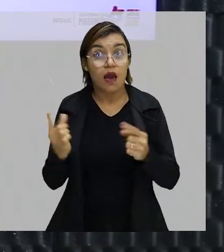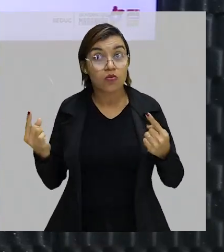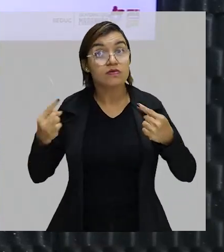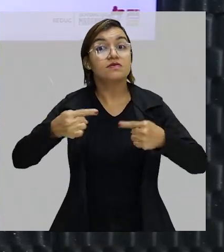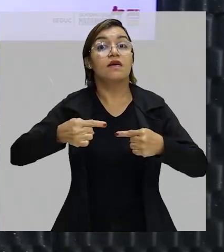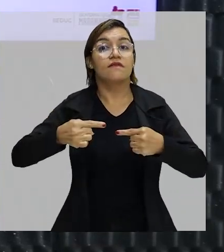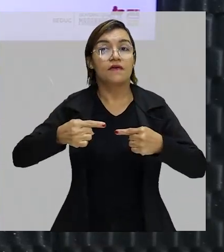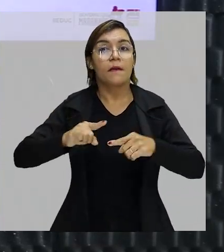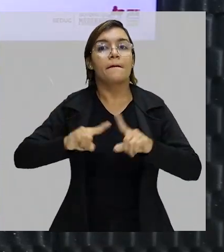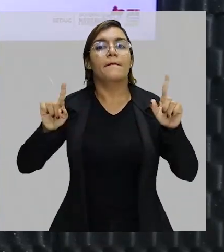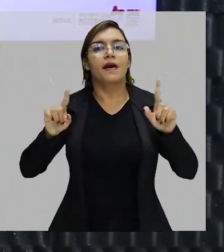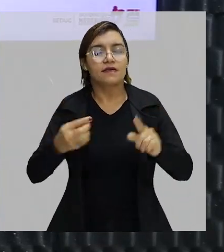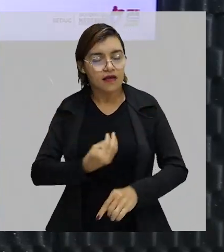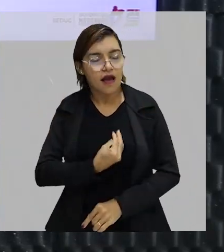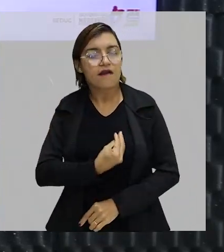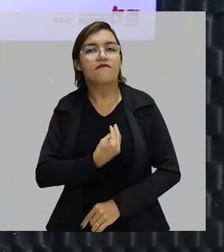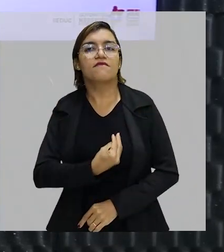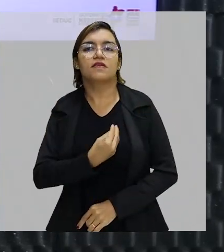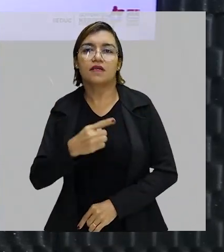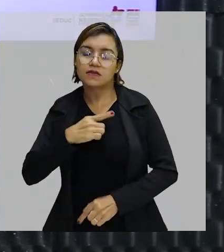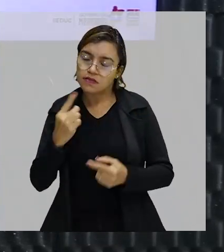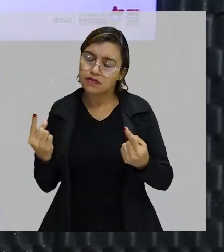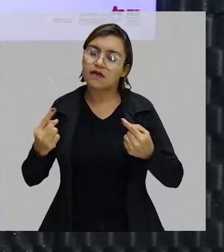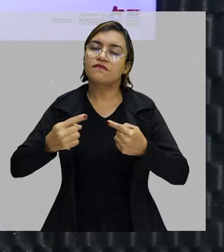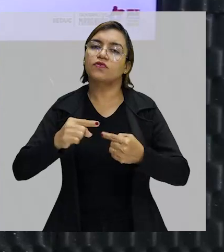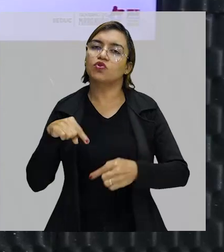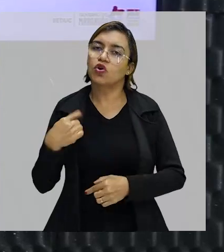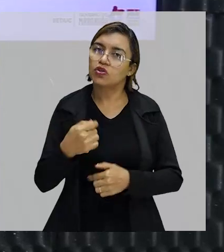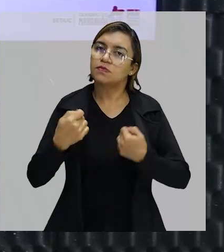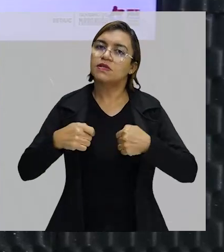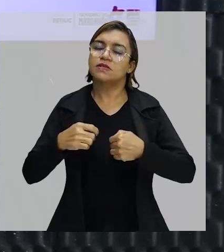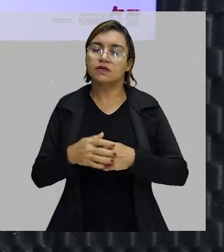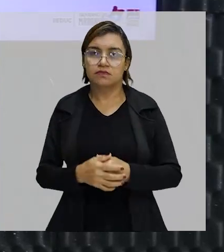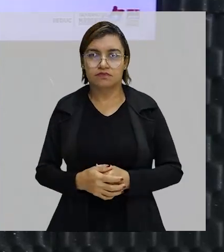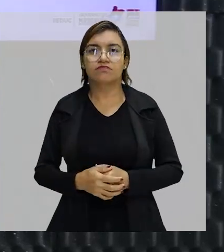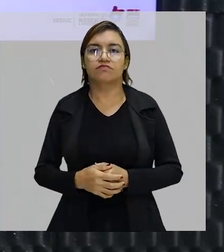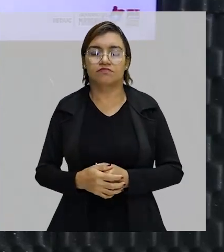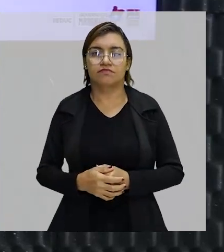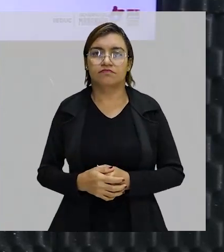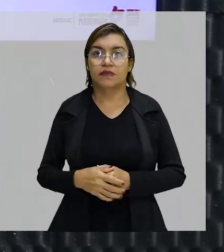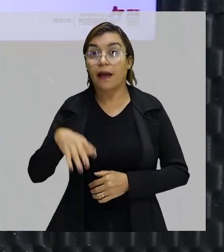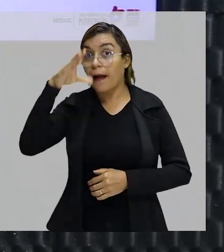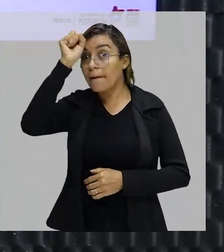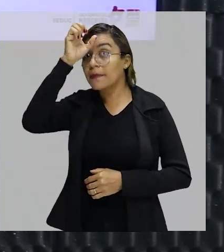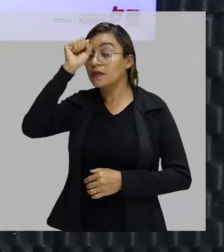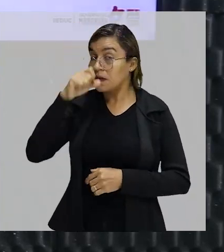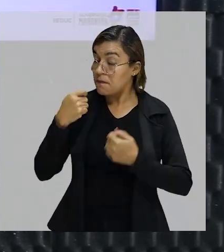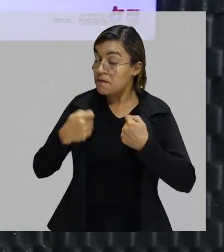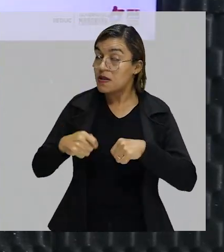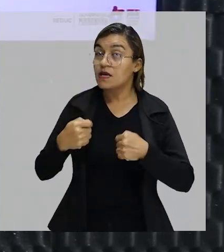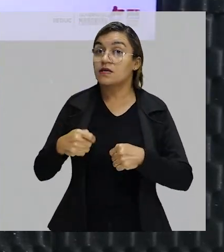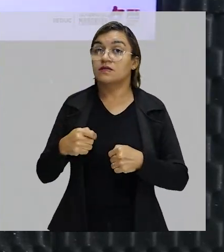desafio, mas a vida é feita de desafios também. Então é algo que a gente precisa aprender,